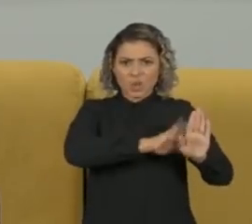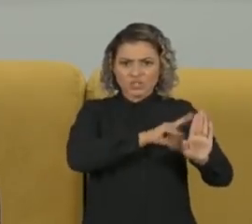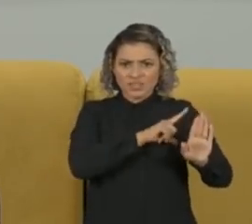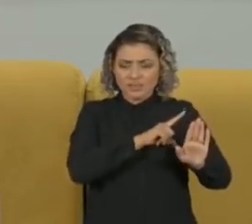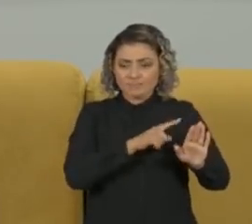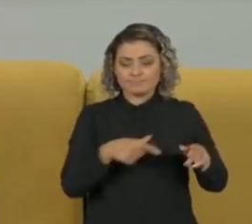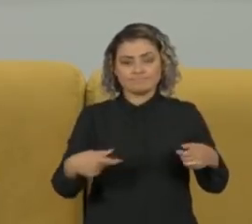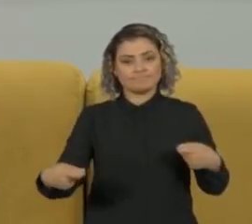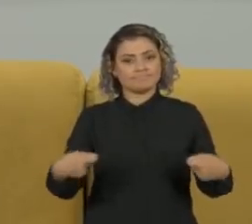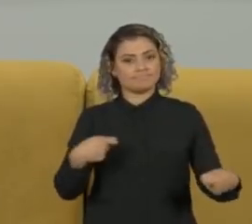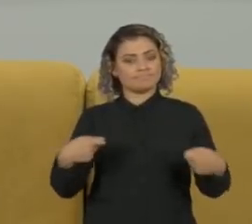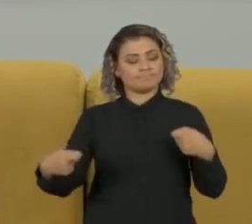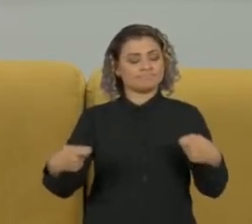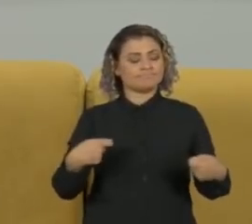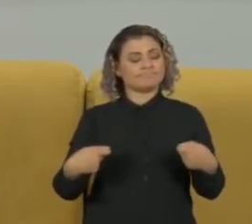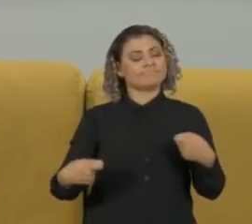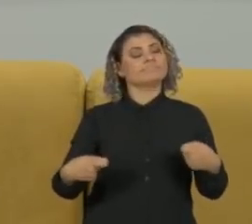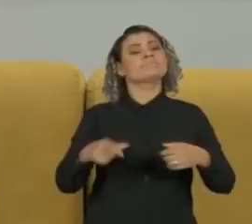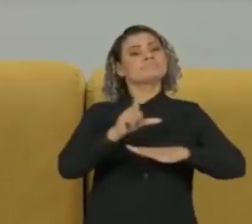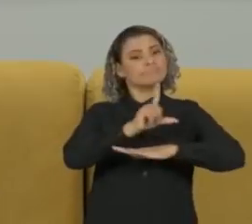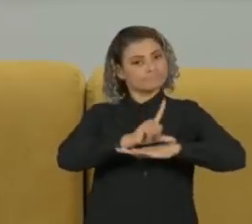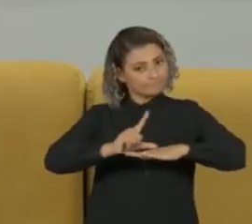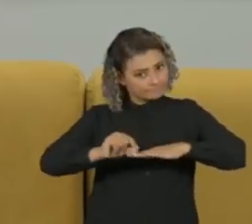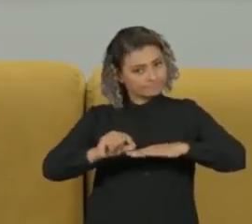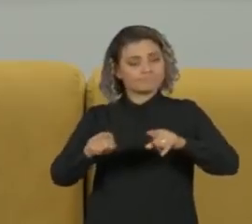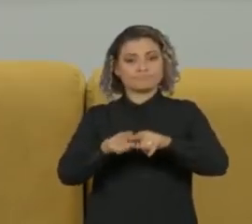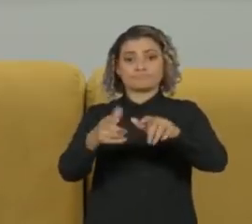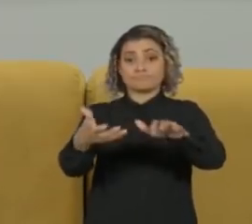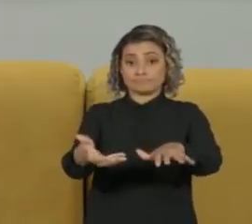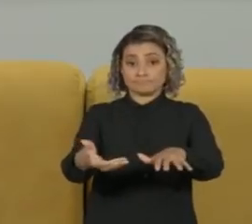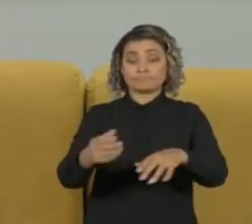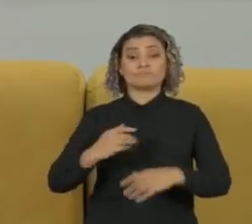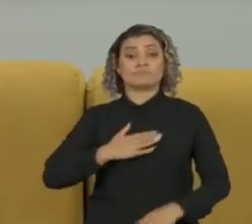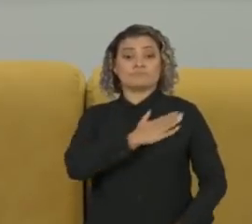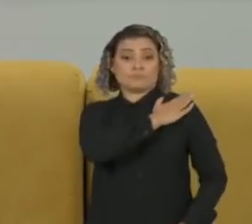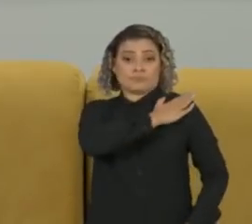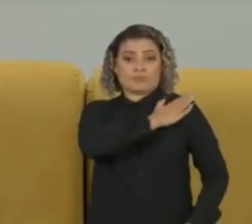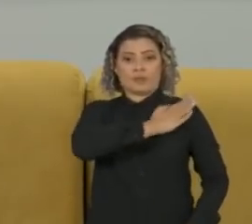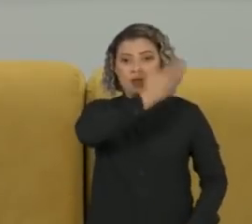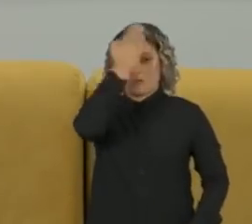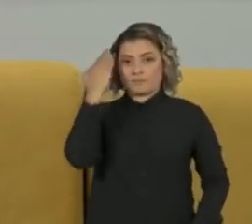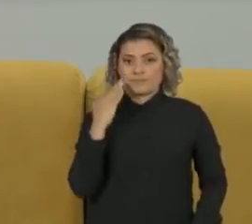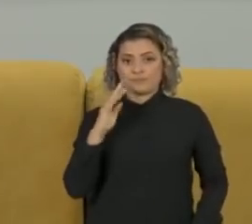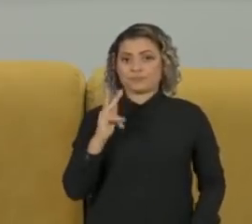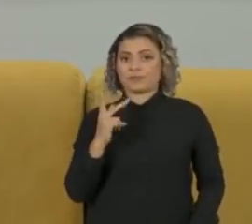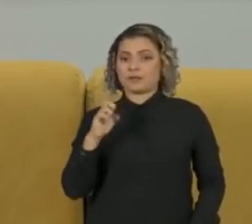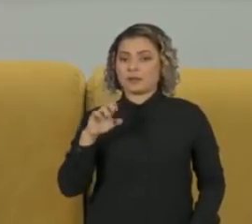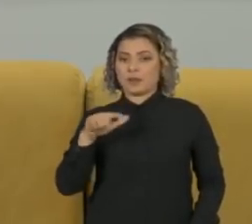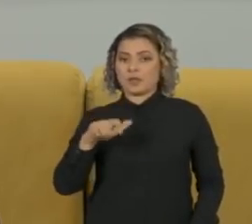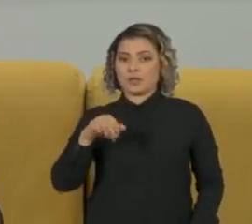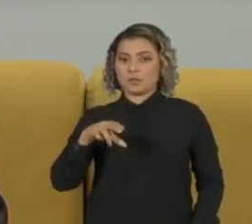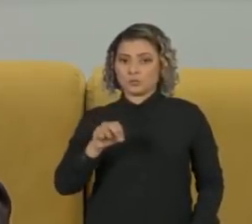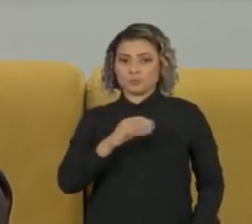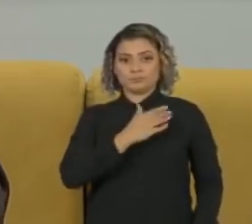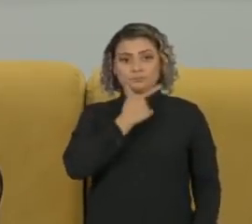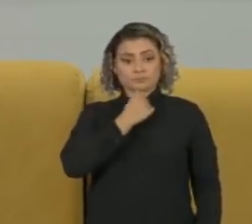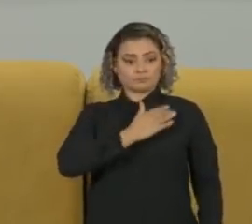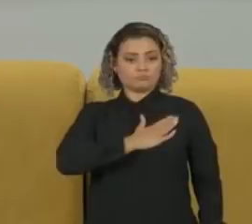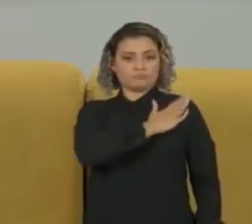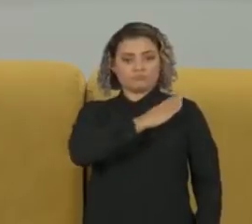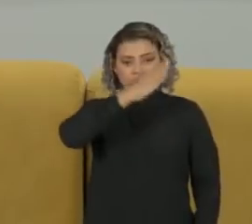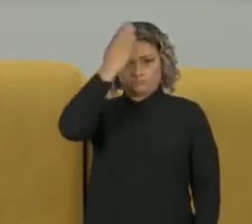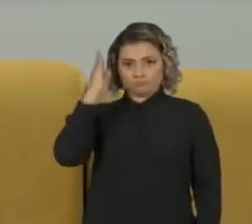Palácio do Planalto e Congresso azedam com o comentário do general Heleno, ministro-chefe do Gabinete de Segurança Institucional, e a